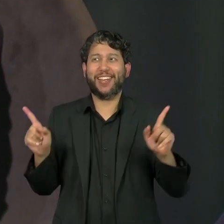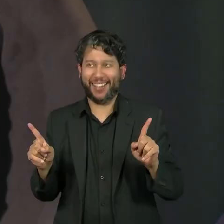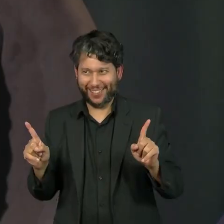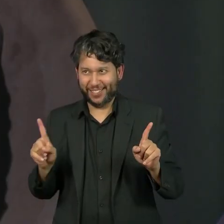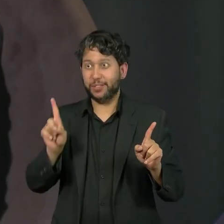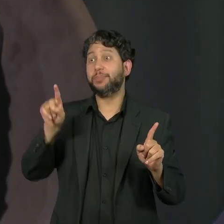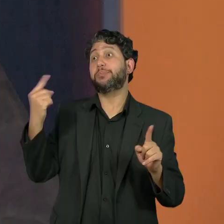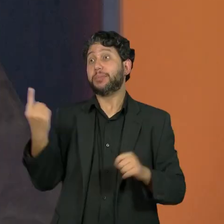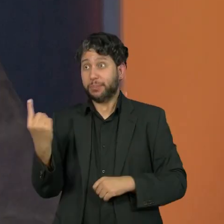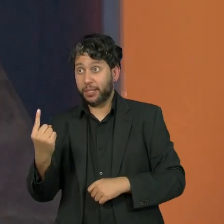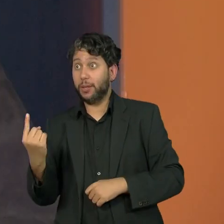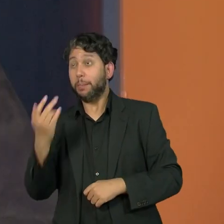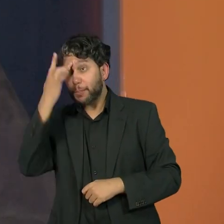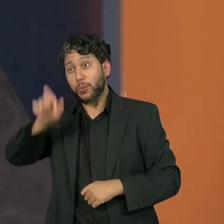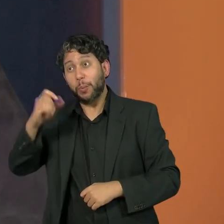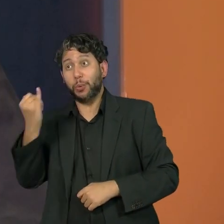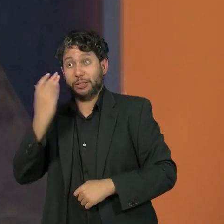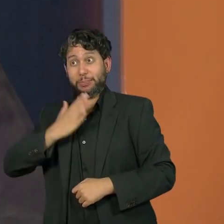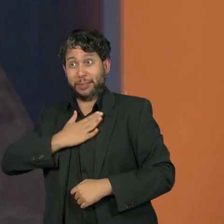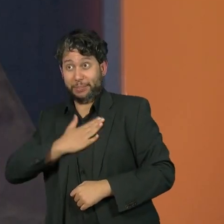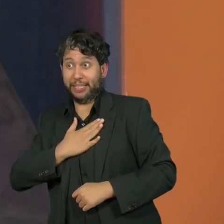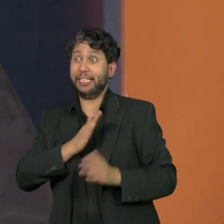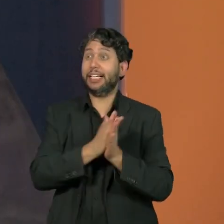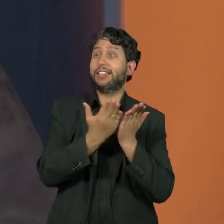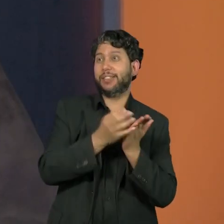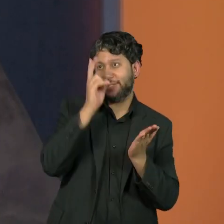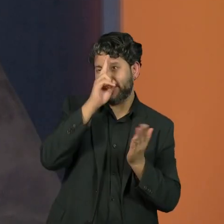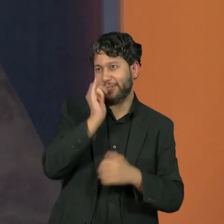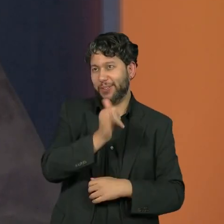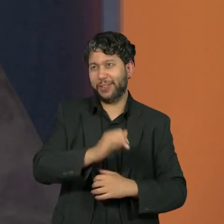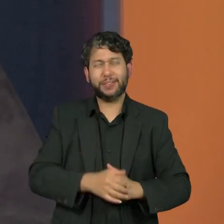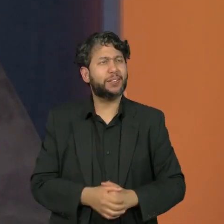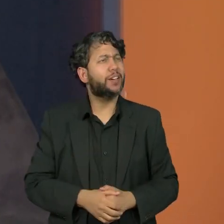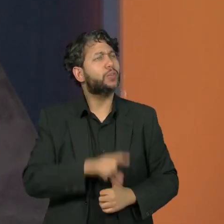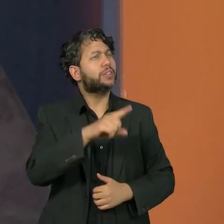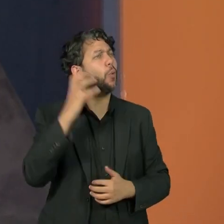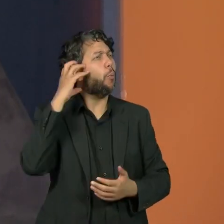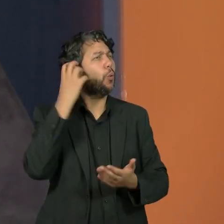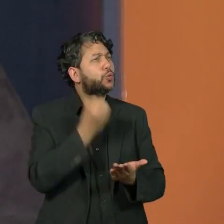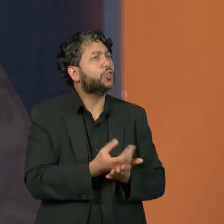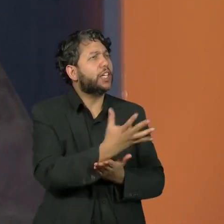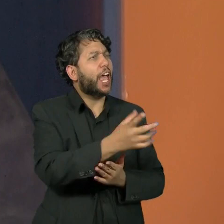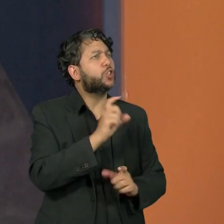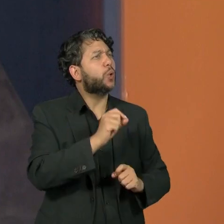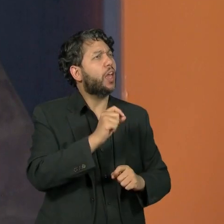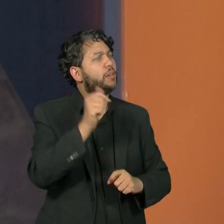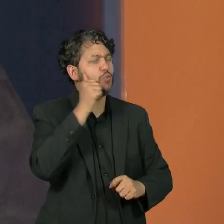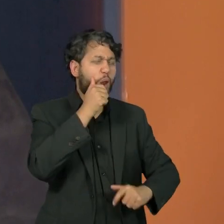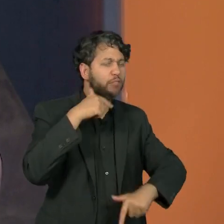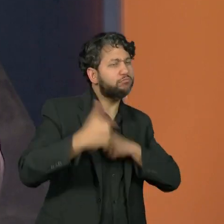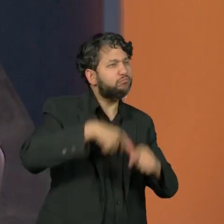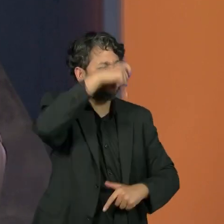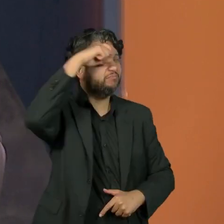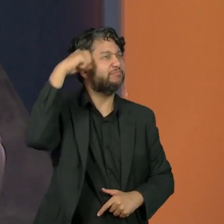são importantes para mim. Agora, ô Luanda, e o Corre Delas, né? O podcast Corre Delas? O que